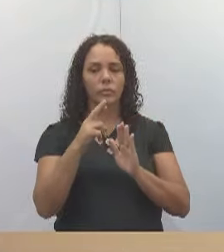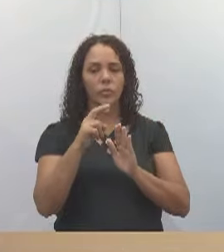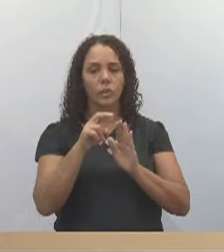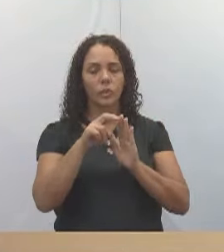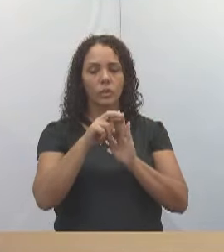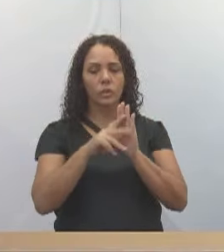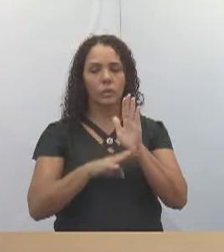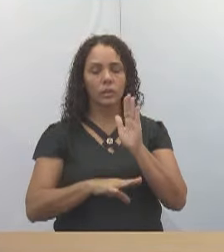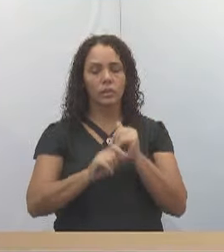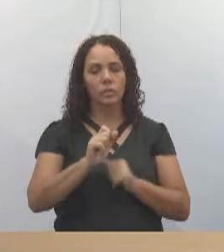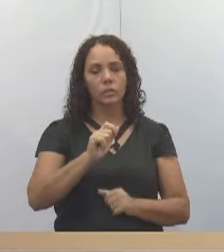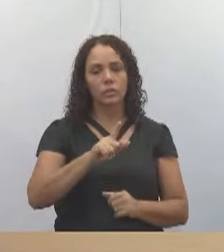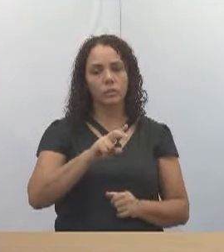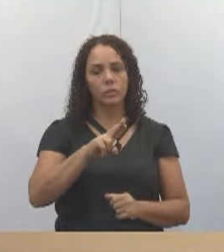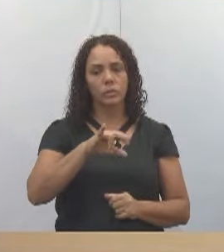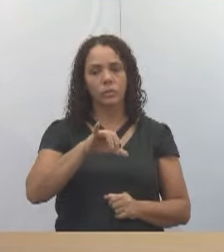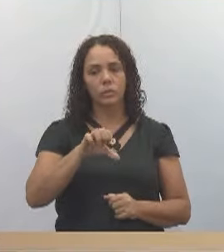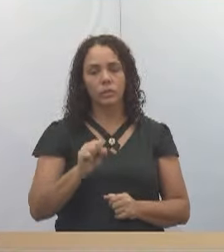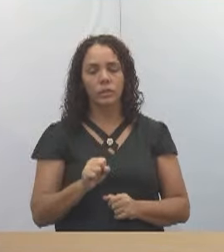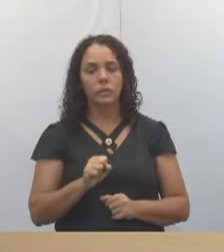Gonçalves,